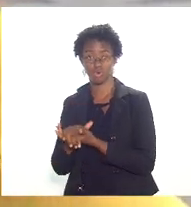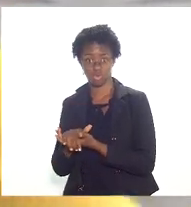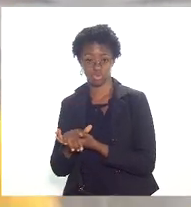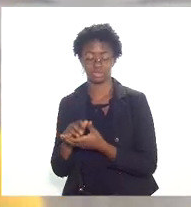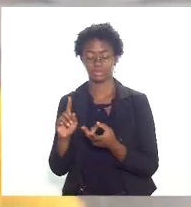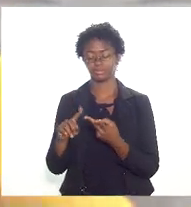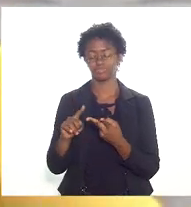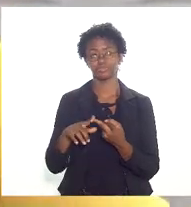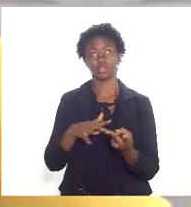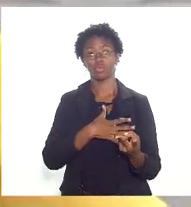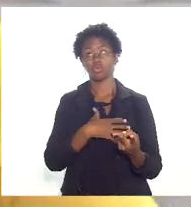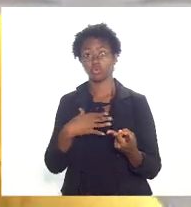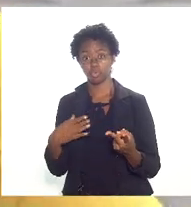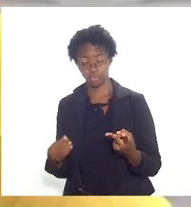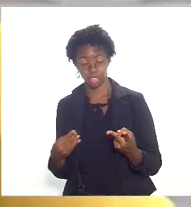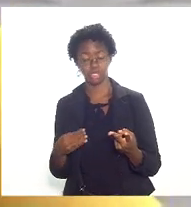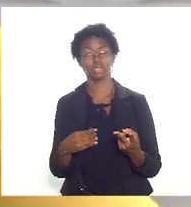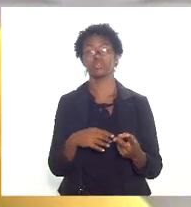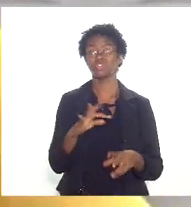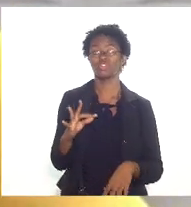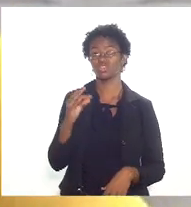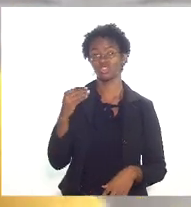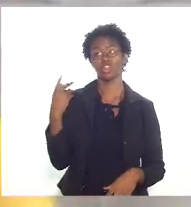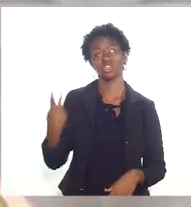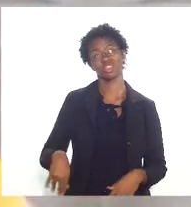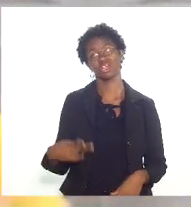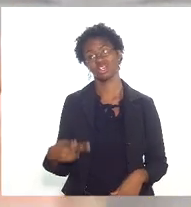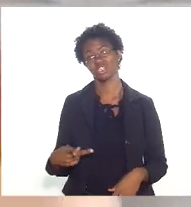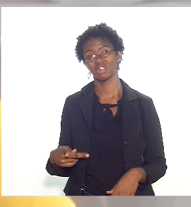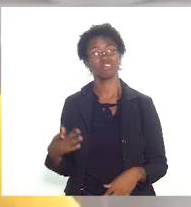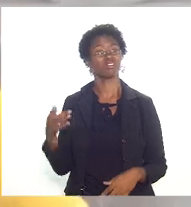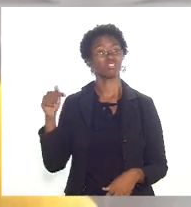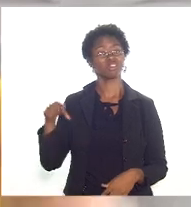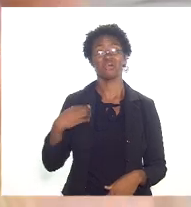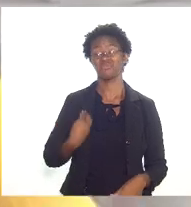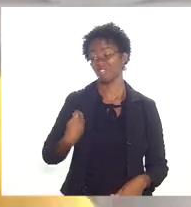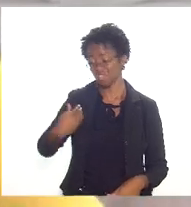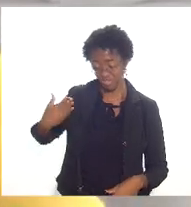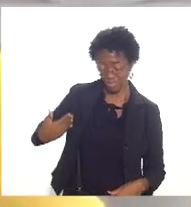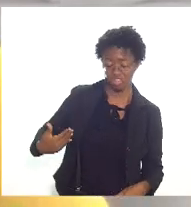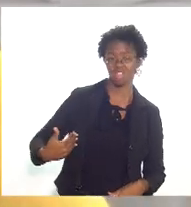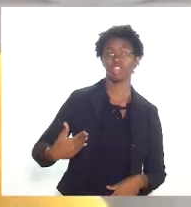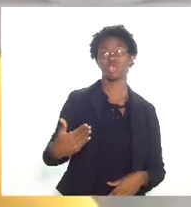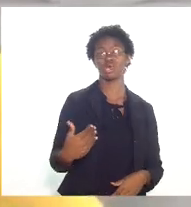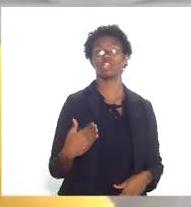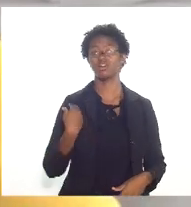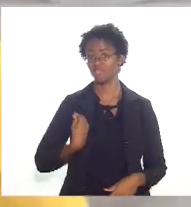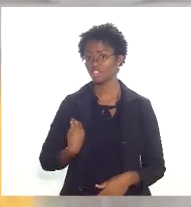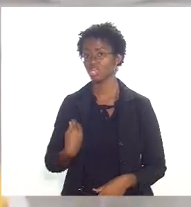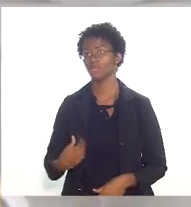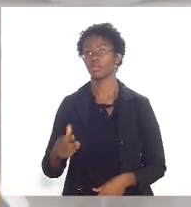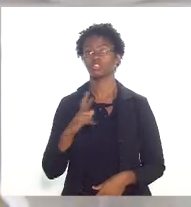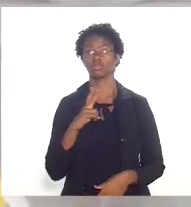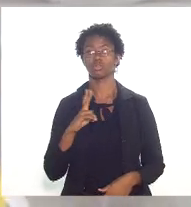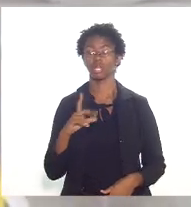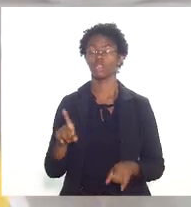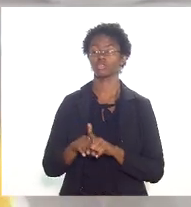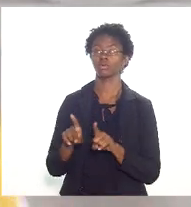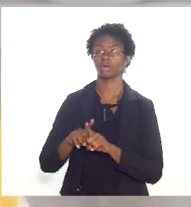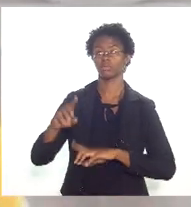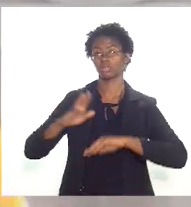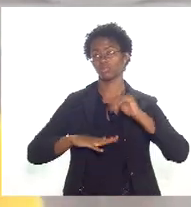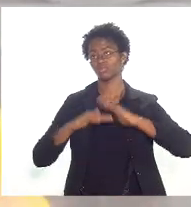ali um dos do Estado do Rio de Janeiro aqui construíram sua vida pessoal e sua vida profissional e política